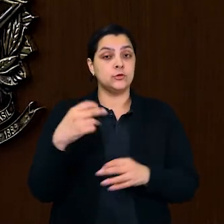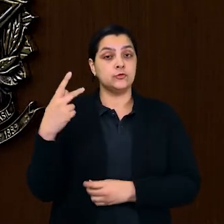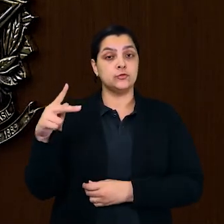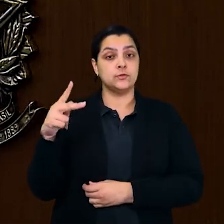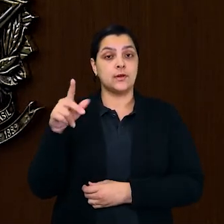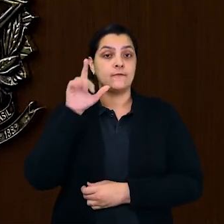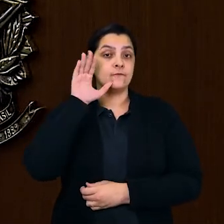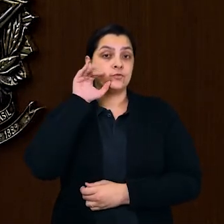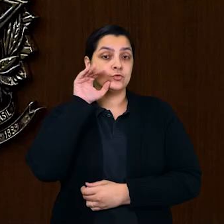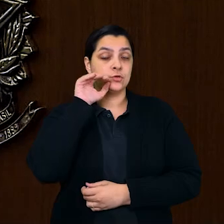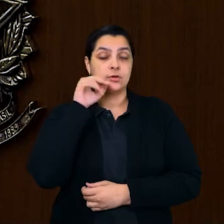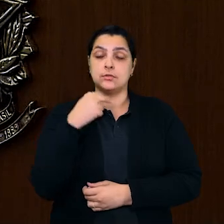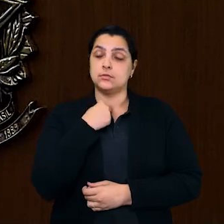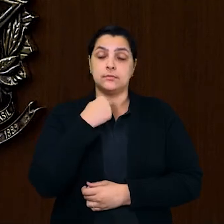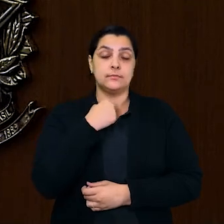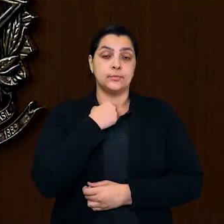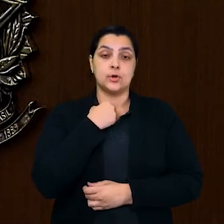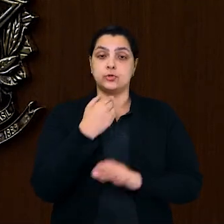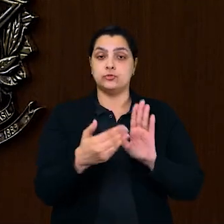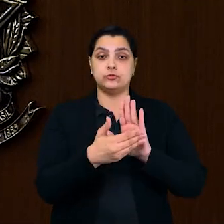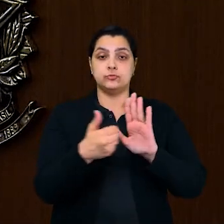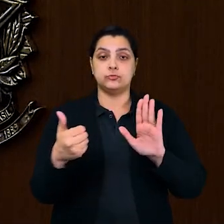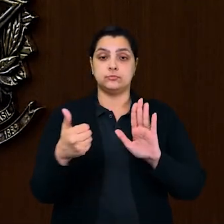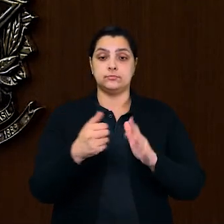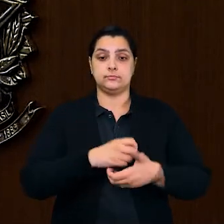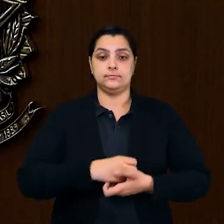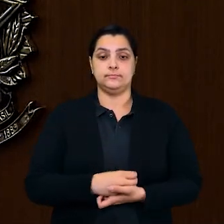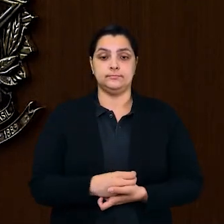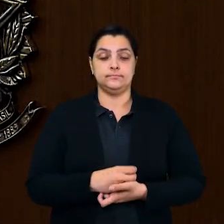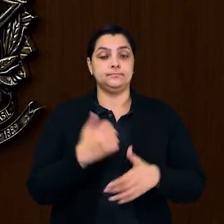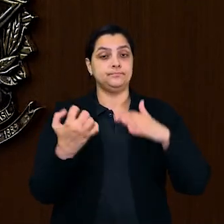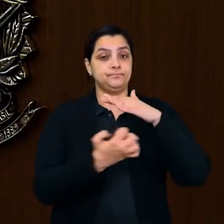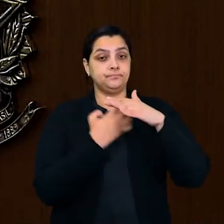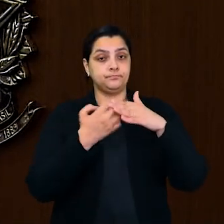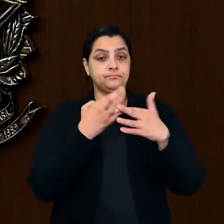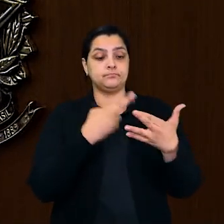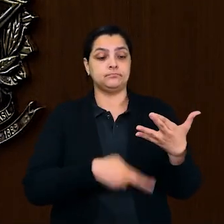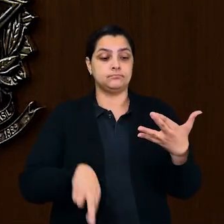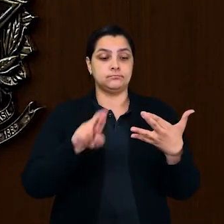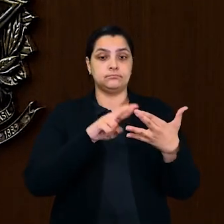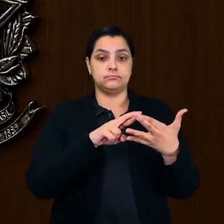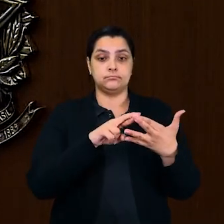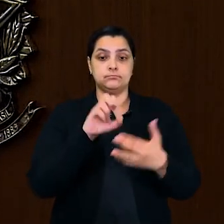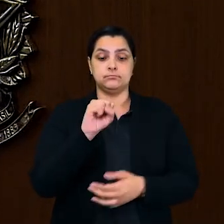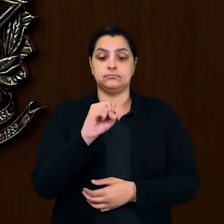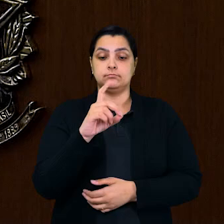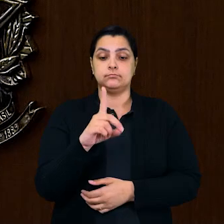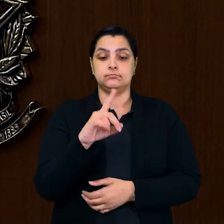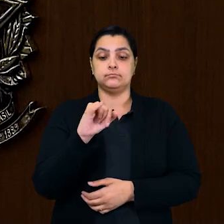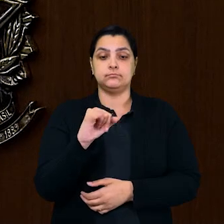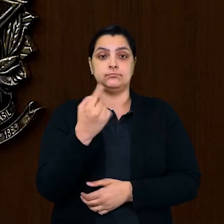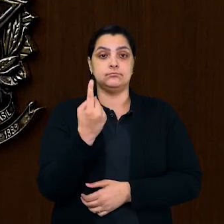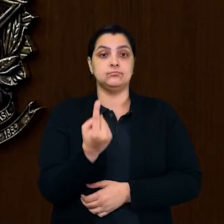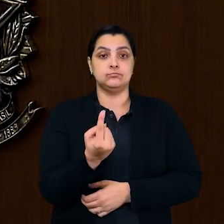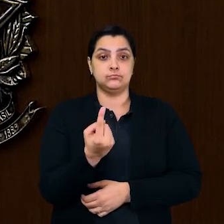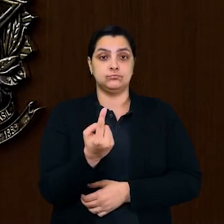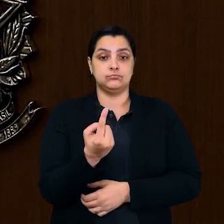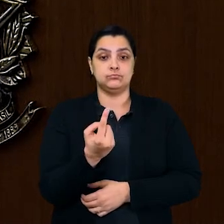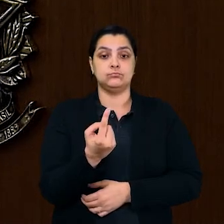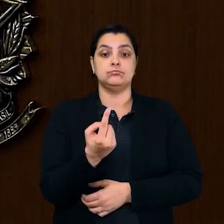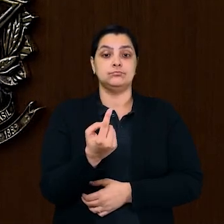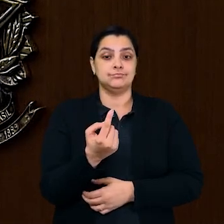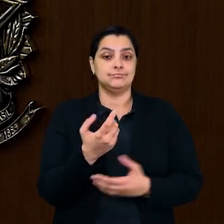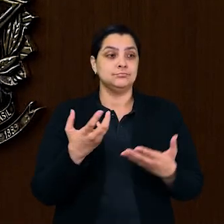da trabalhadora e não poderia ser suprimido. A empresa recorreu à seção 1 de dissídios individuais,